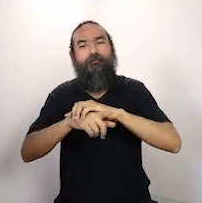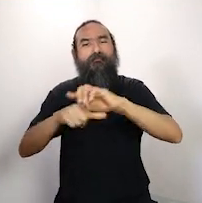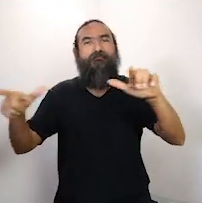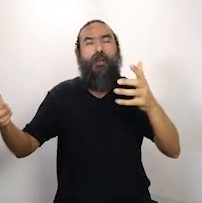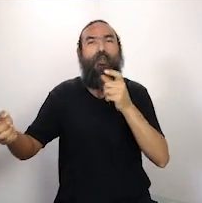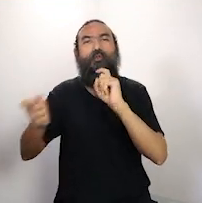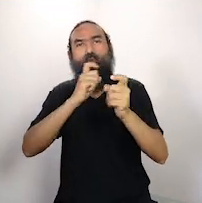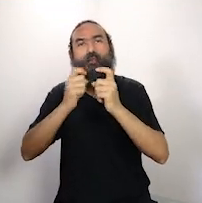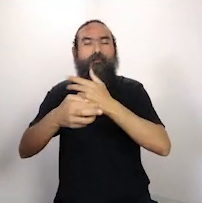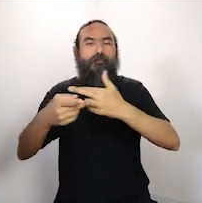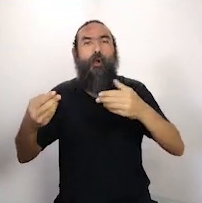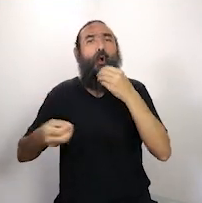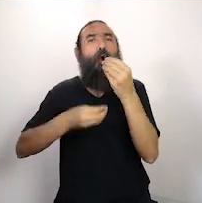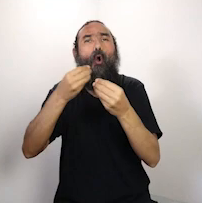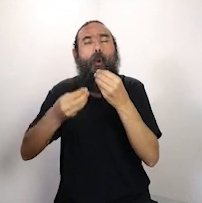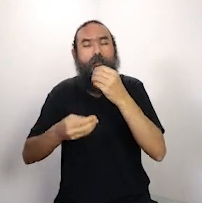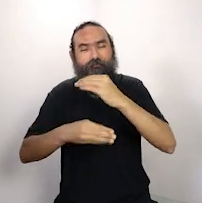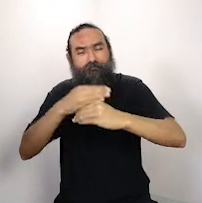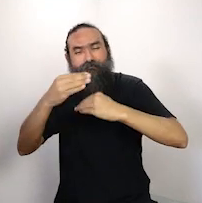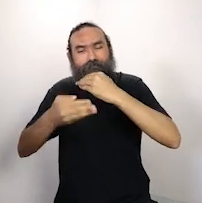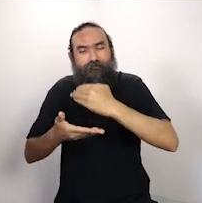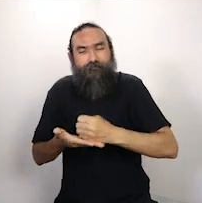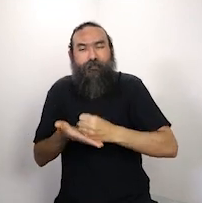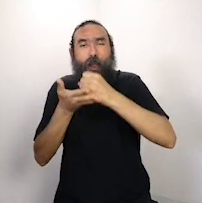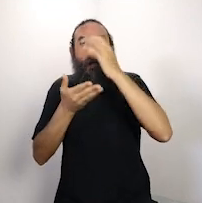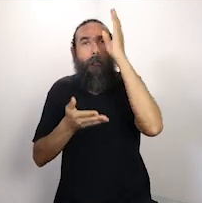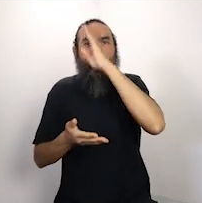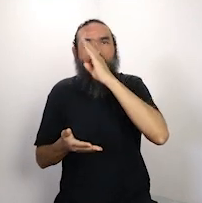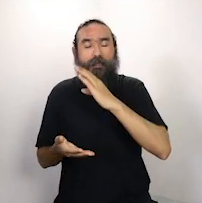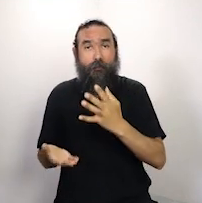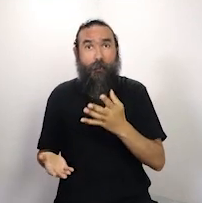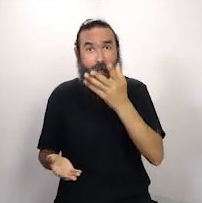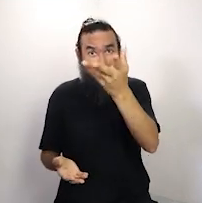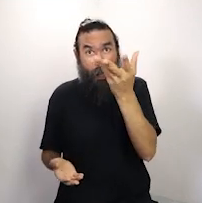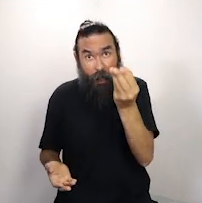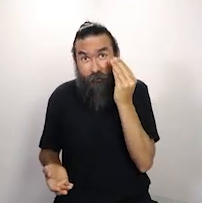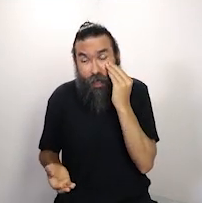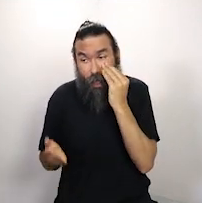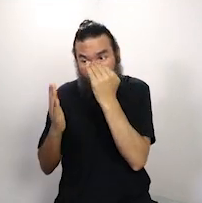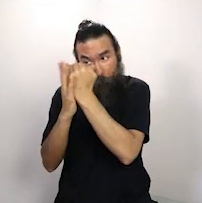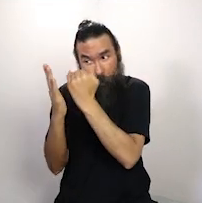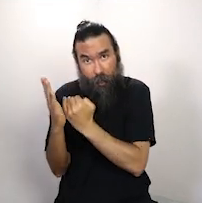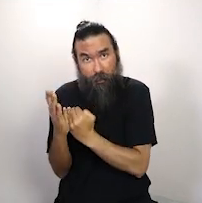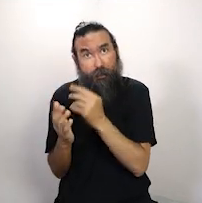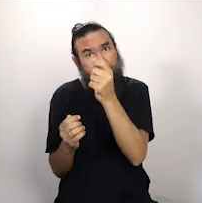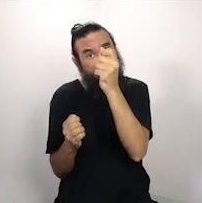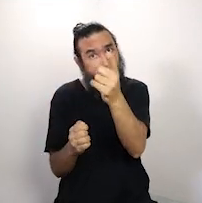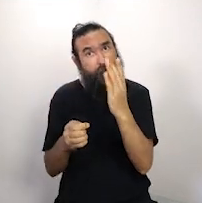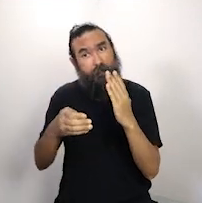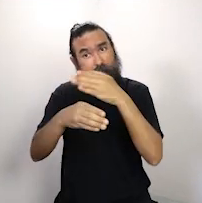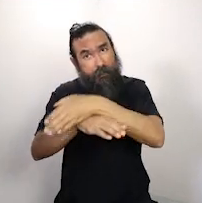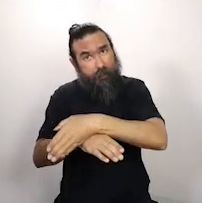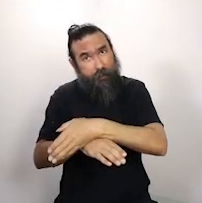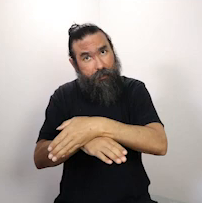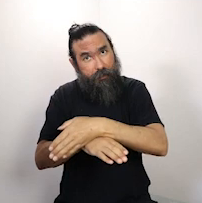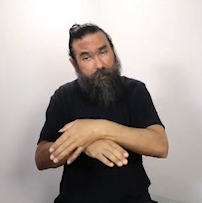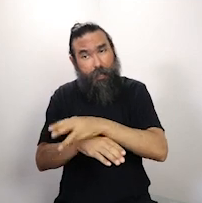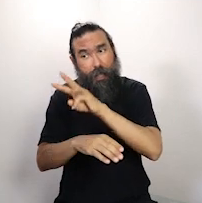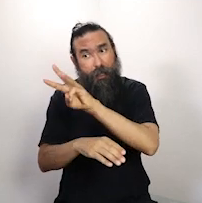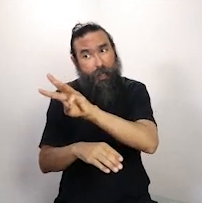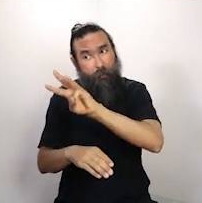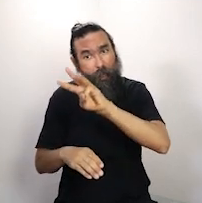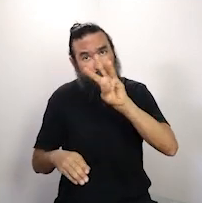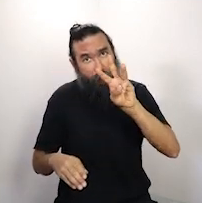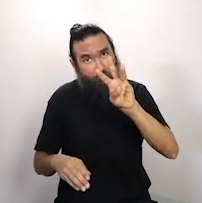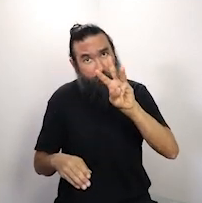o Brasil dos nossos sonhos. É isso aí, pessoal. E para vocês terem acesso à programação toda, entre no site lá oficial do